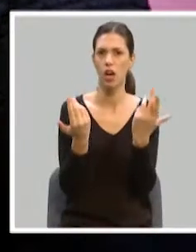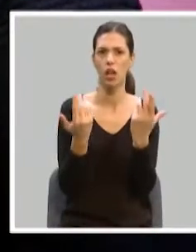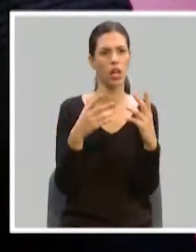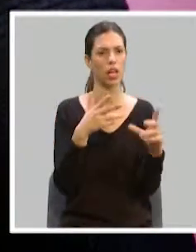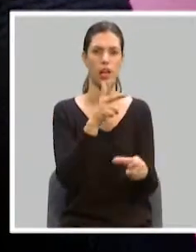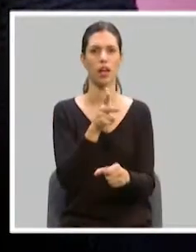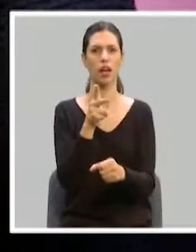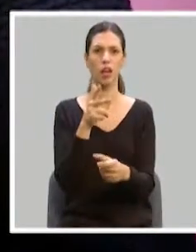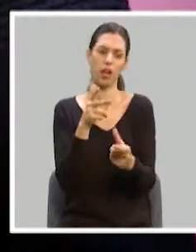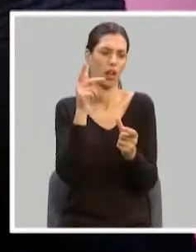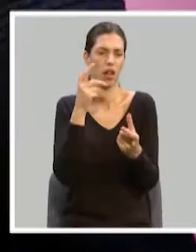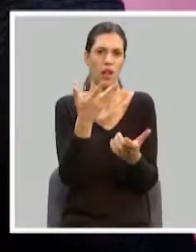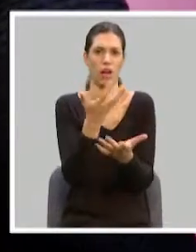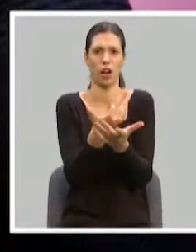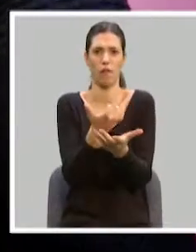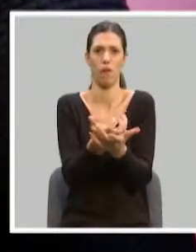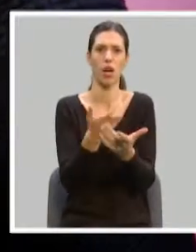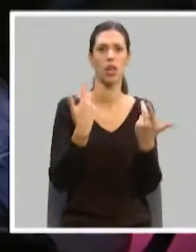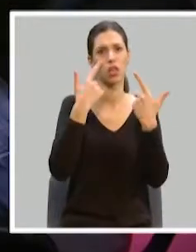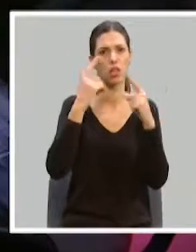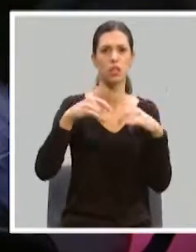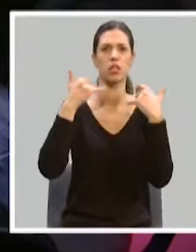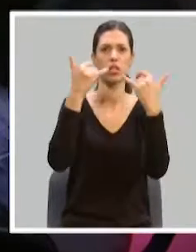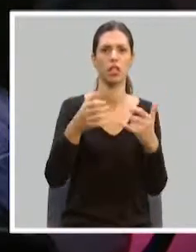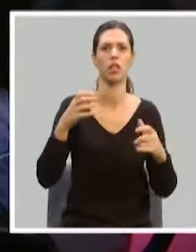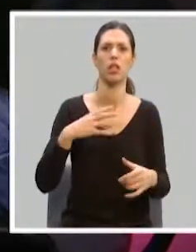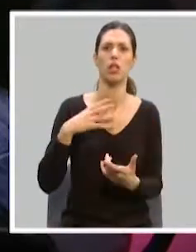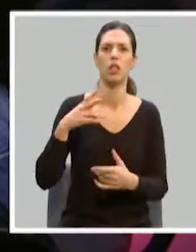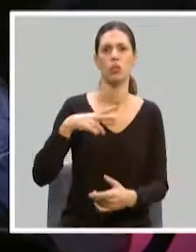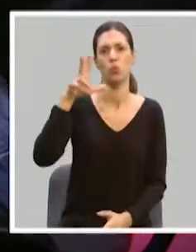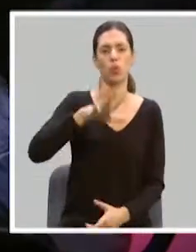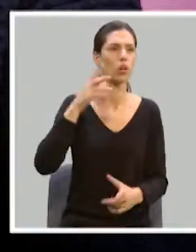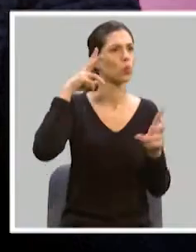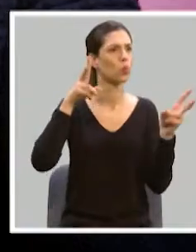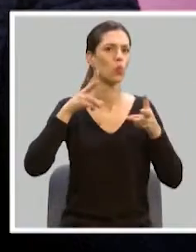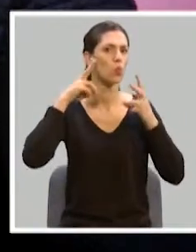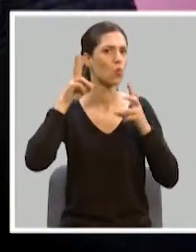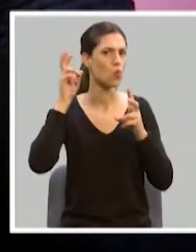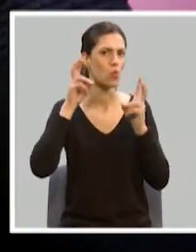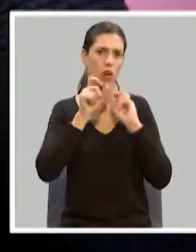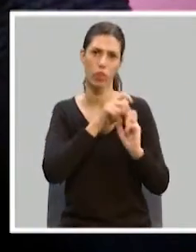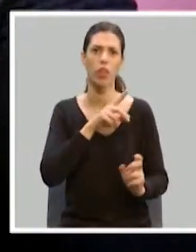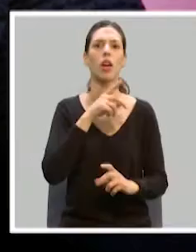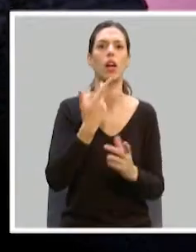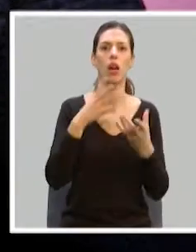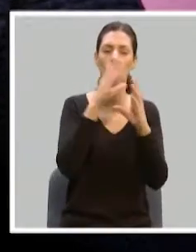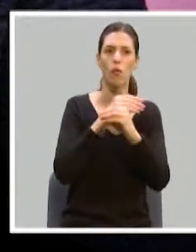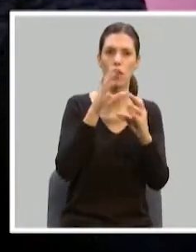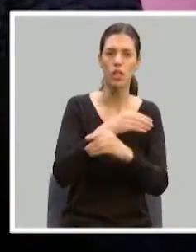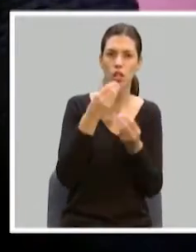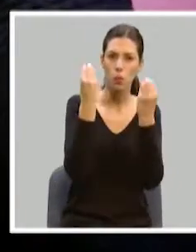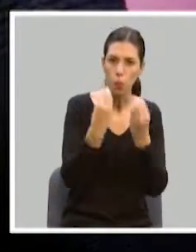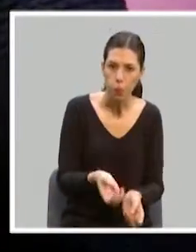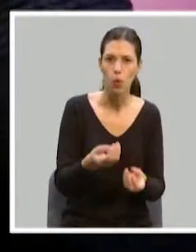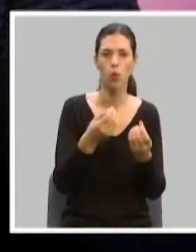que estava a ser gravada e emitidos para o país todo mas a conversa era tão boa além de ser interessante era